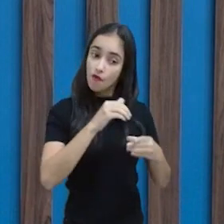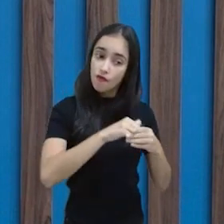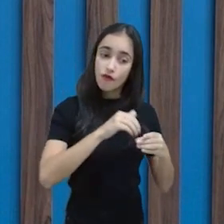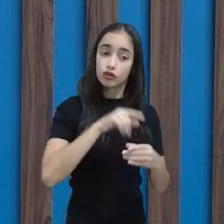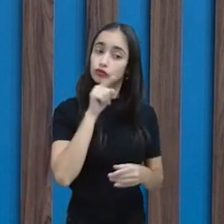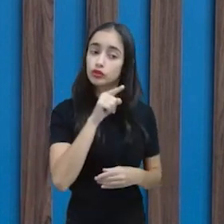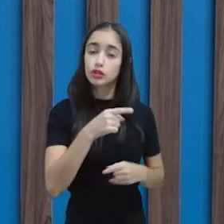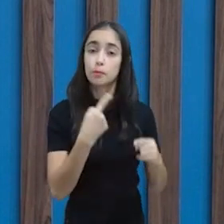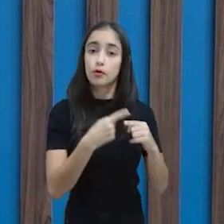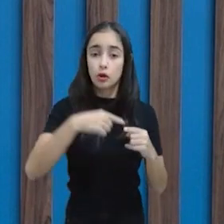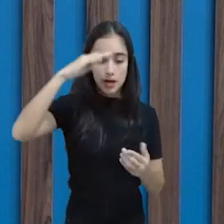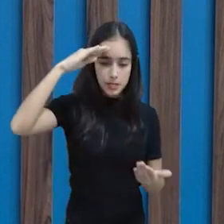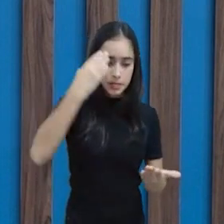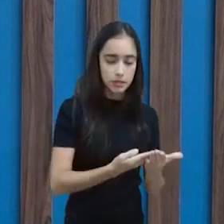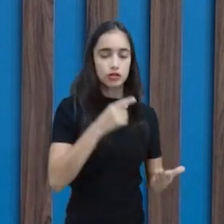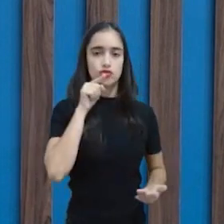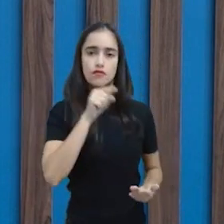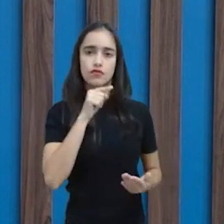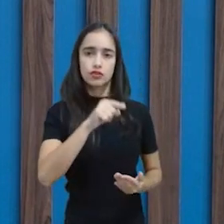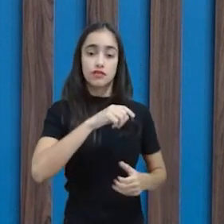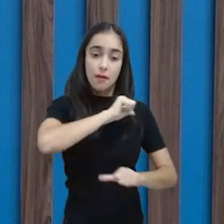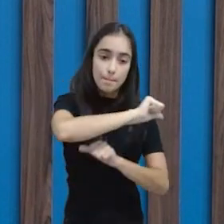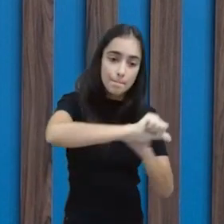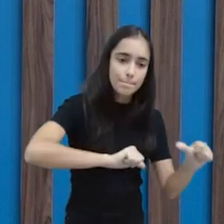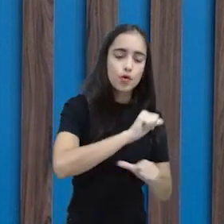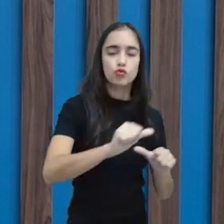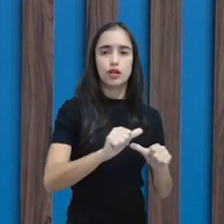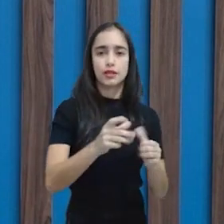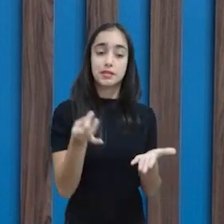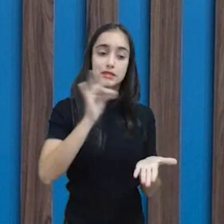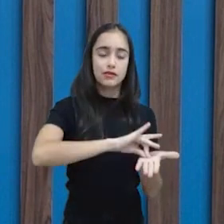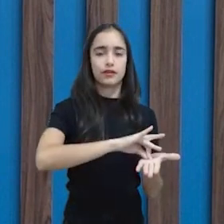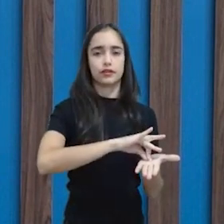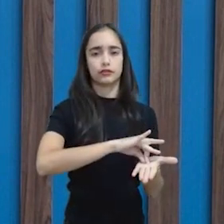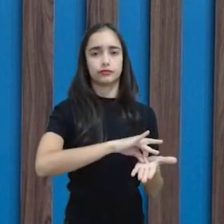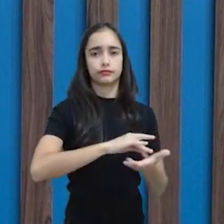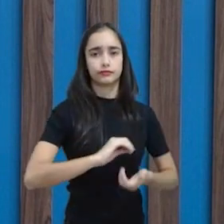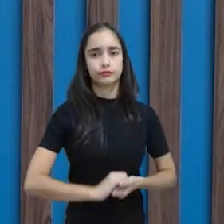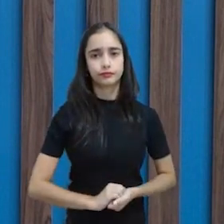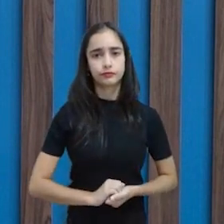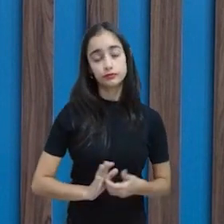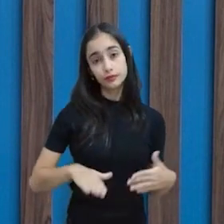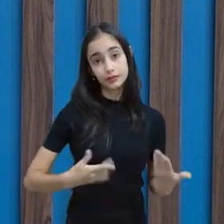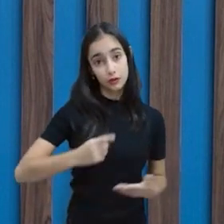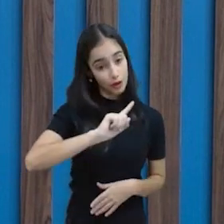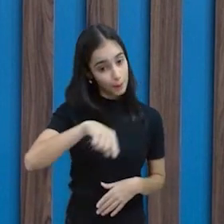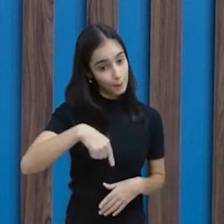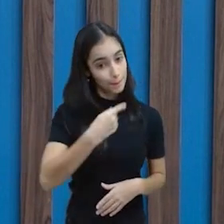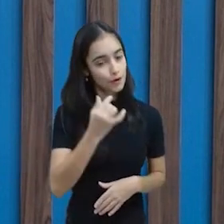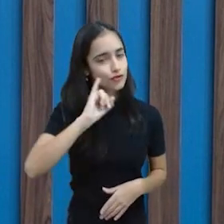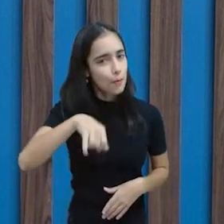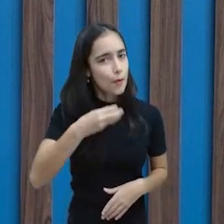estou confiando que você vai realizar o que você está me dizendo, né? E aí, na próxima oportunidade, e aí, essa